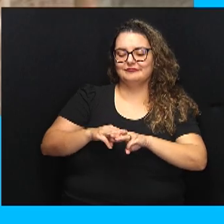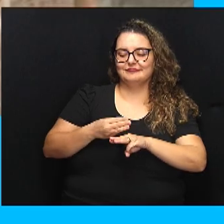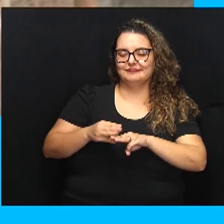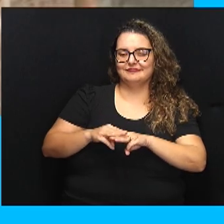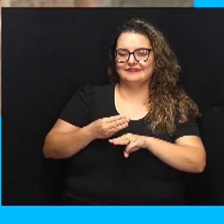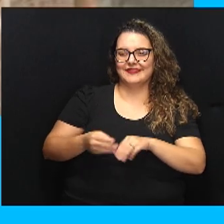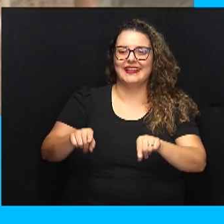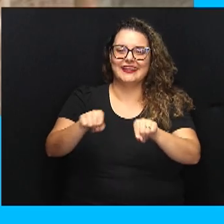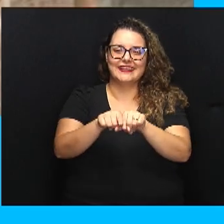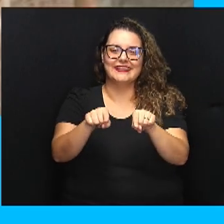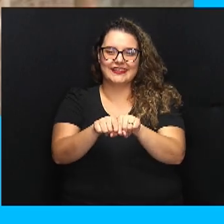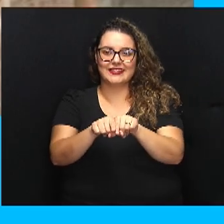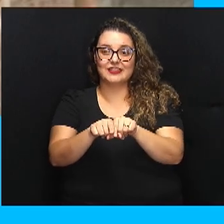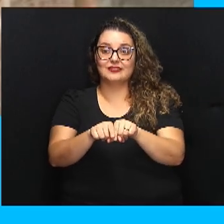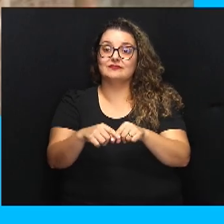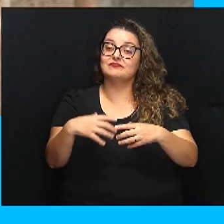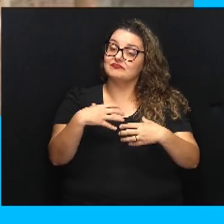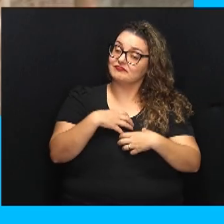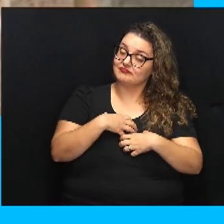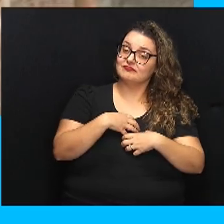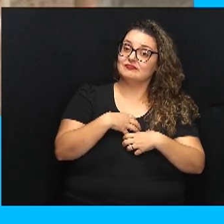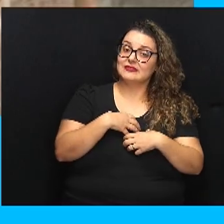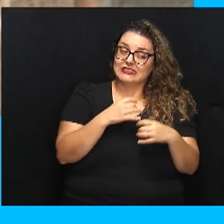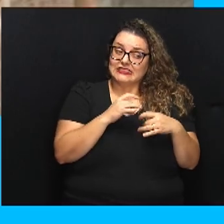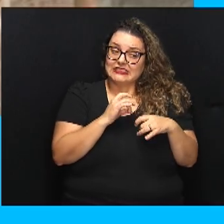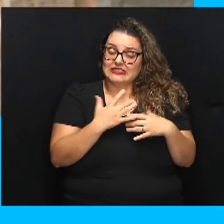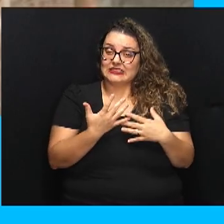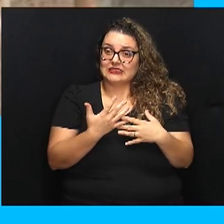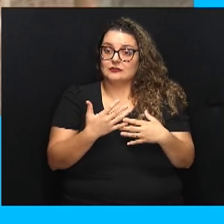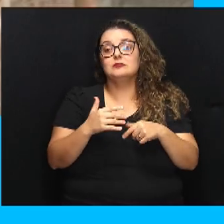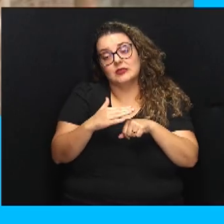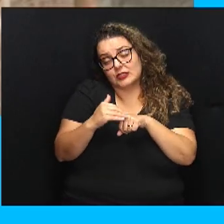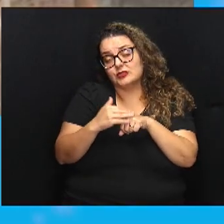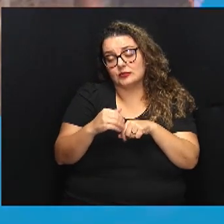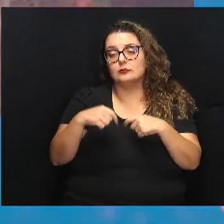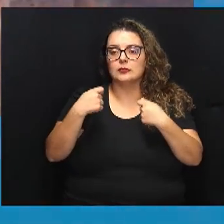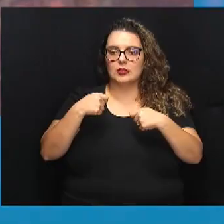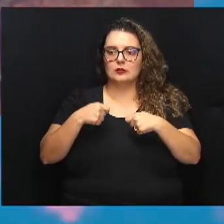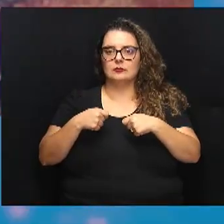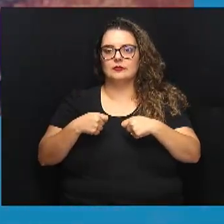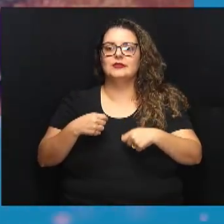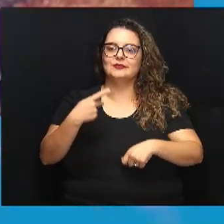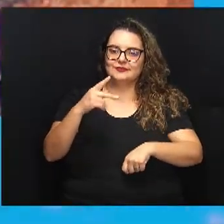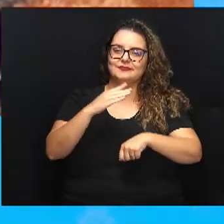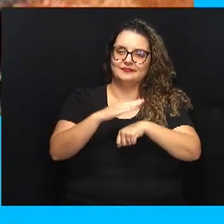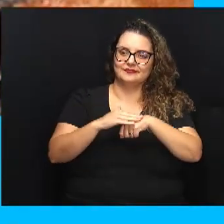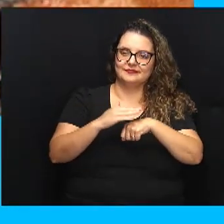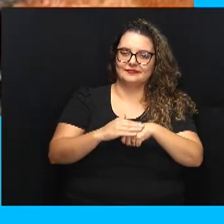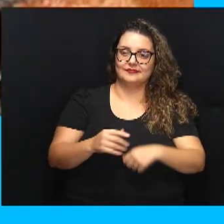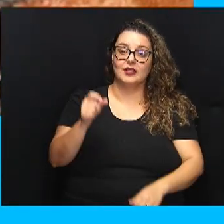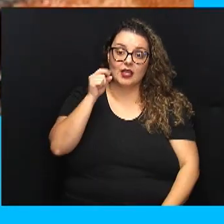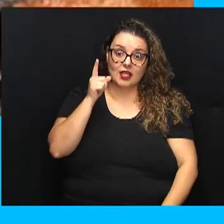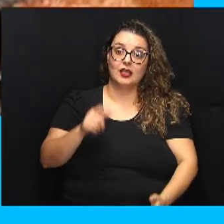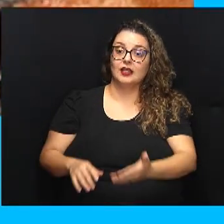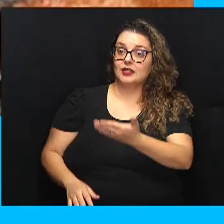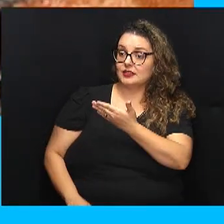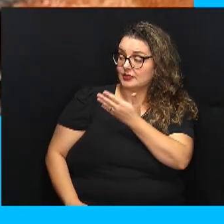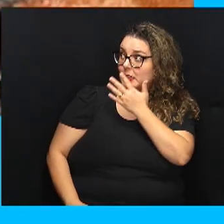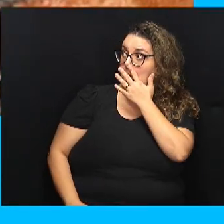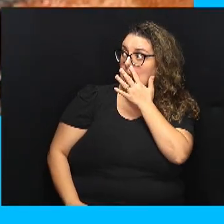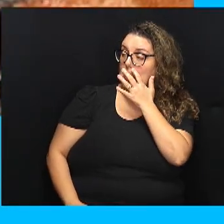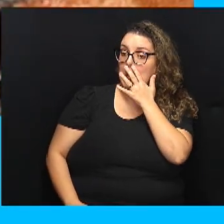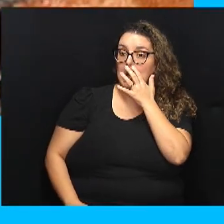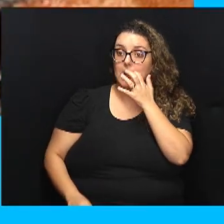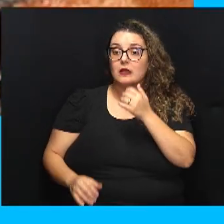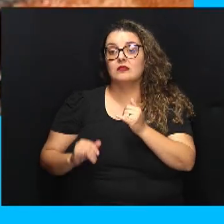ao mesmo tempo um temperamento assustado e dócil, mas precisa do seu carinho. Já a Isis é uma gatinha que